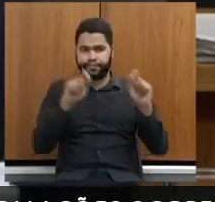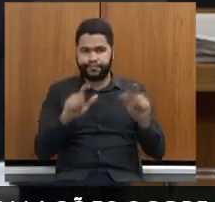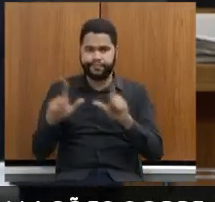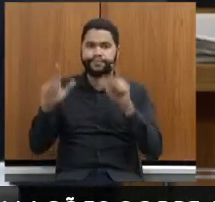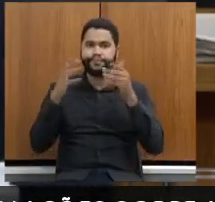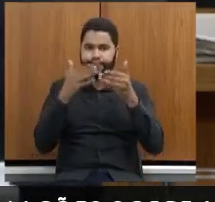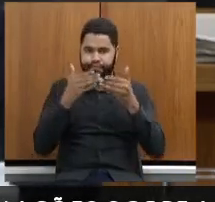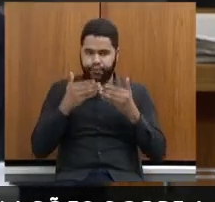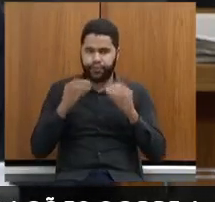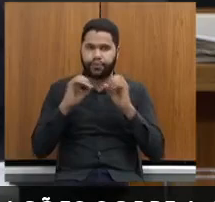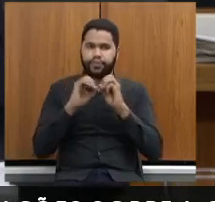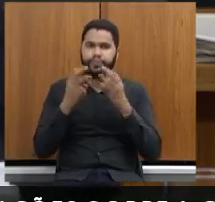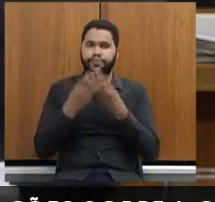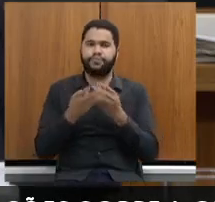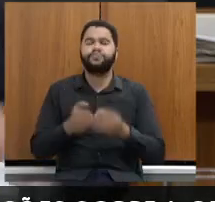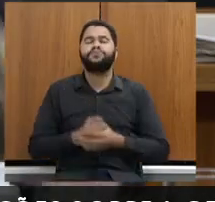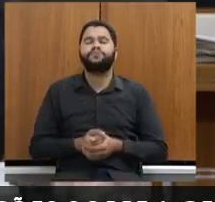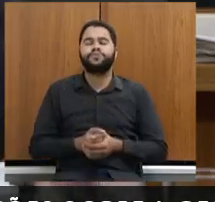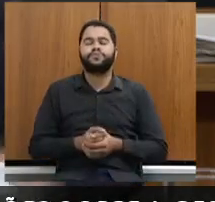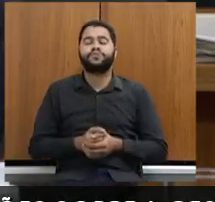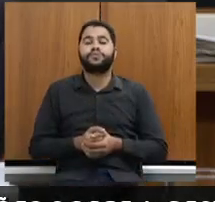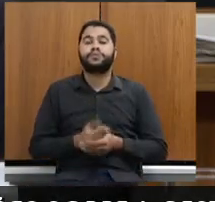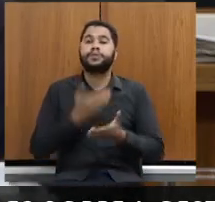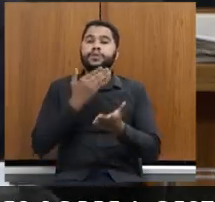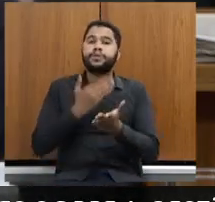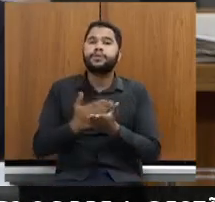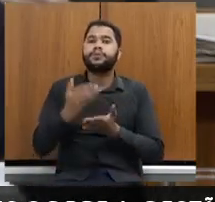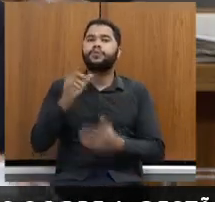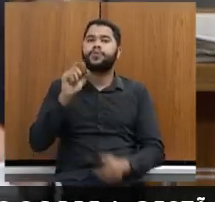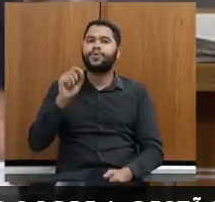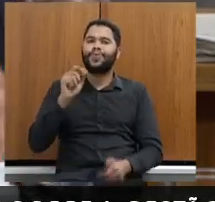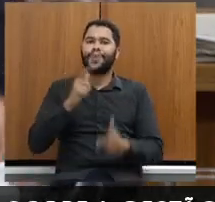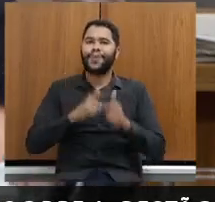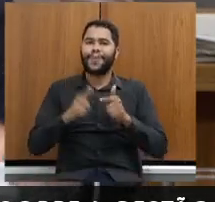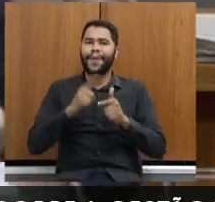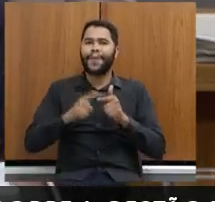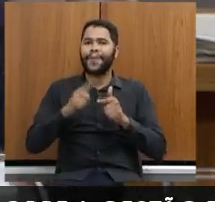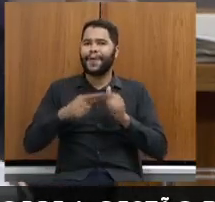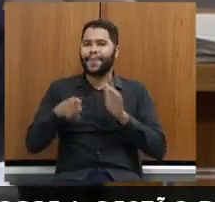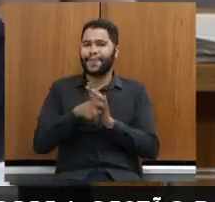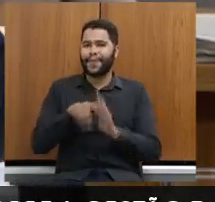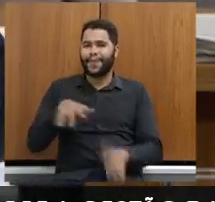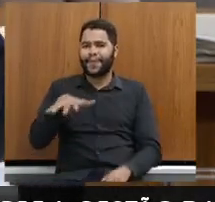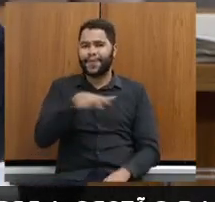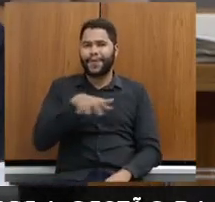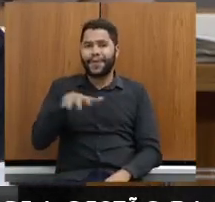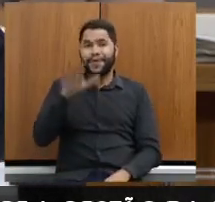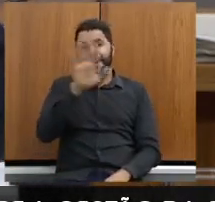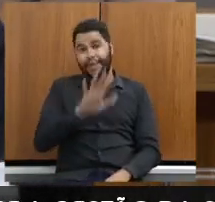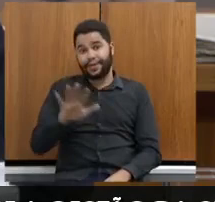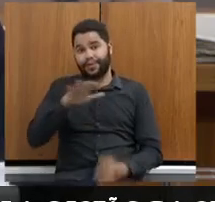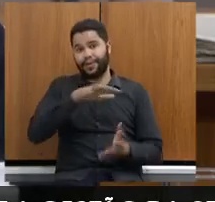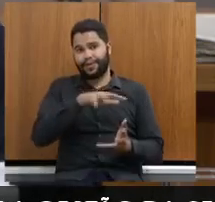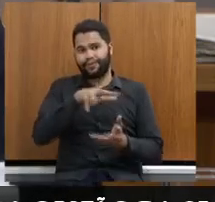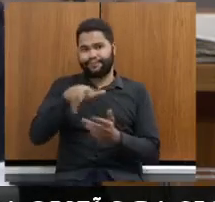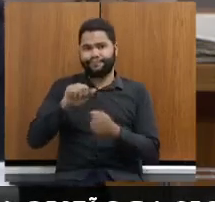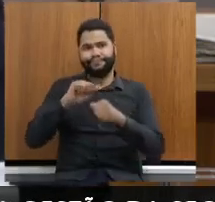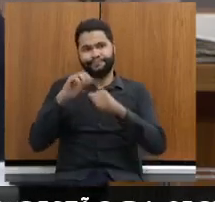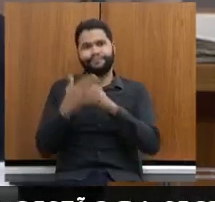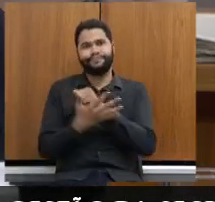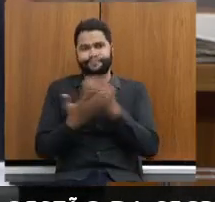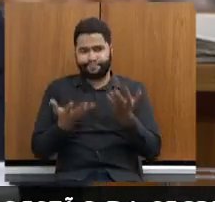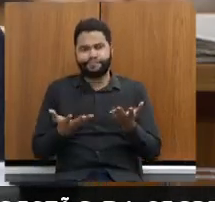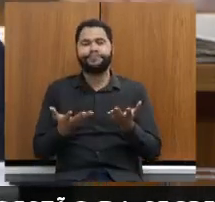favor inicialmente e nós tivemos aquele um problema em nível 1 a baixar Mundial que foi problema da